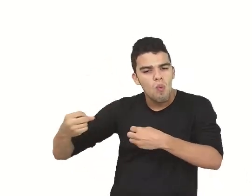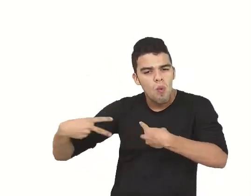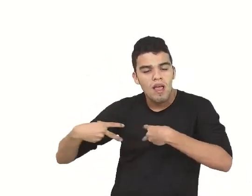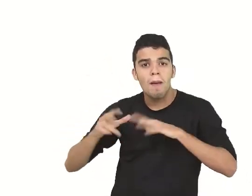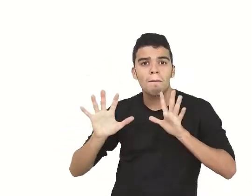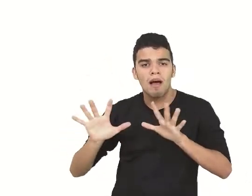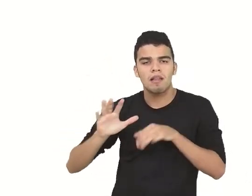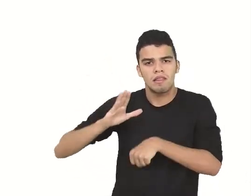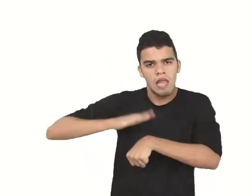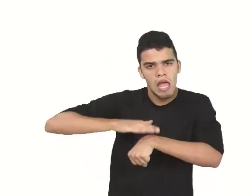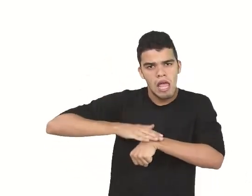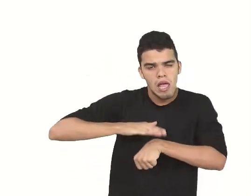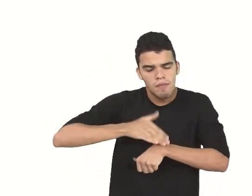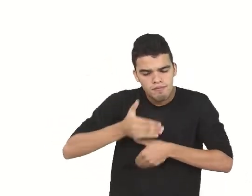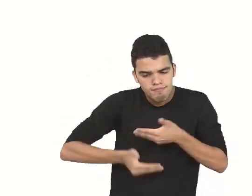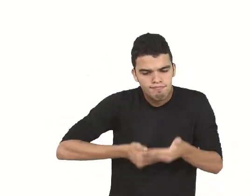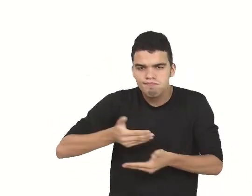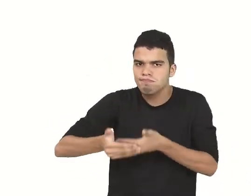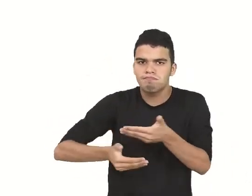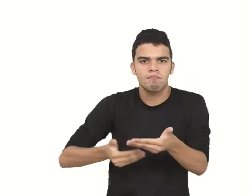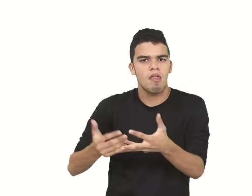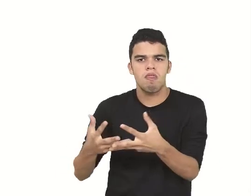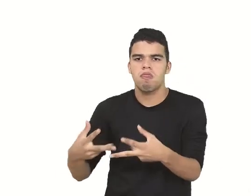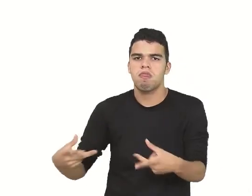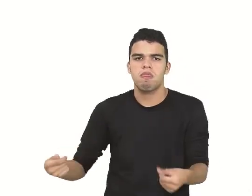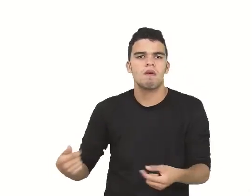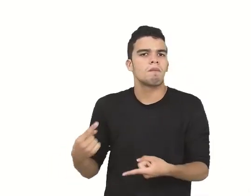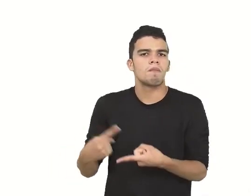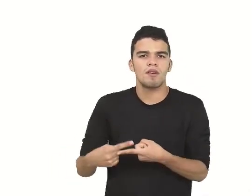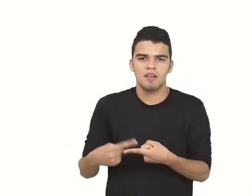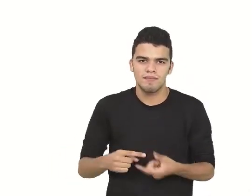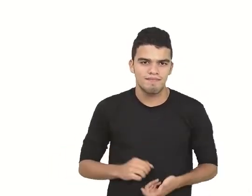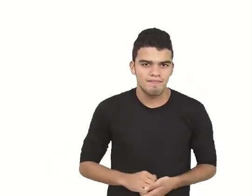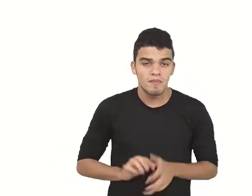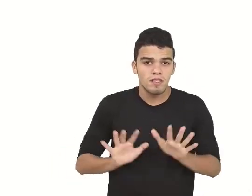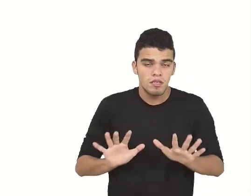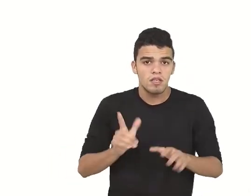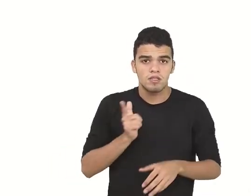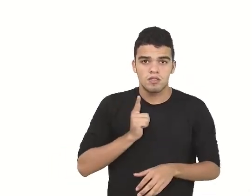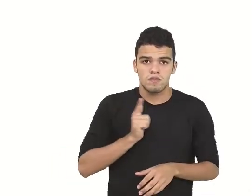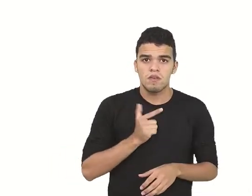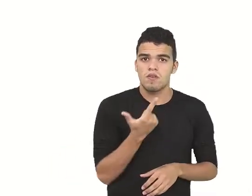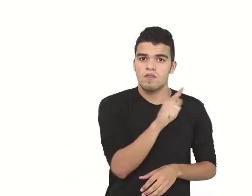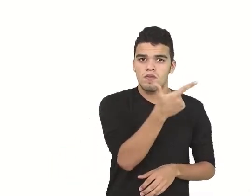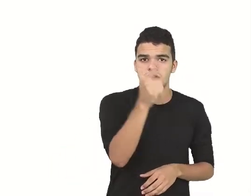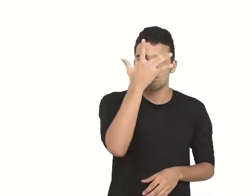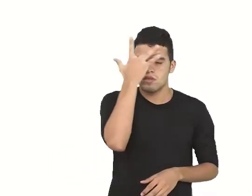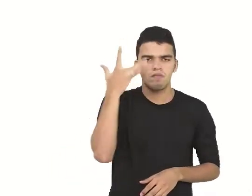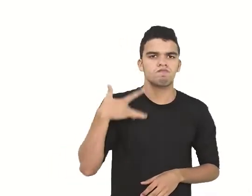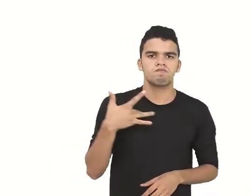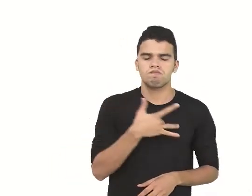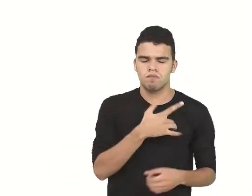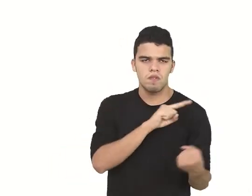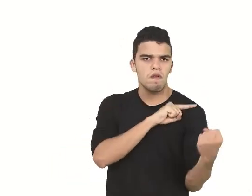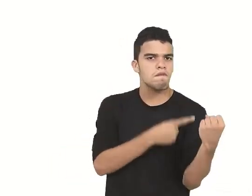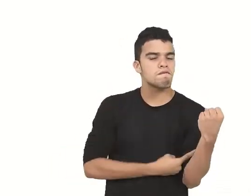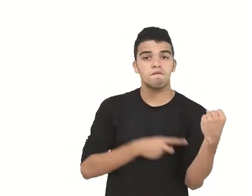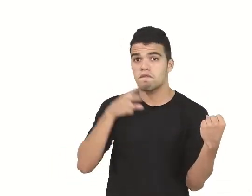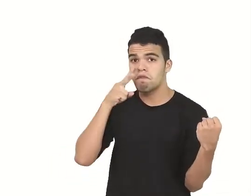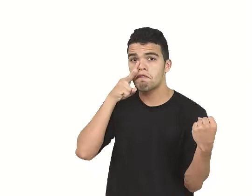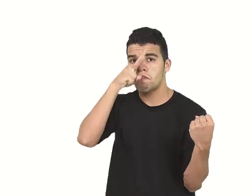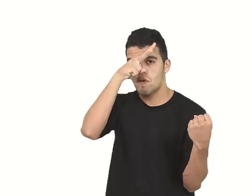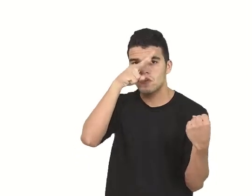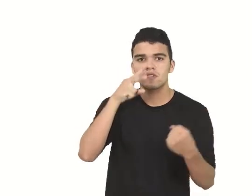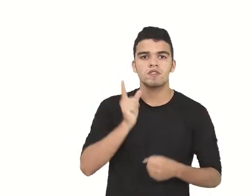tempo, foi por água abaixo. Por quê? Nós tivemos outros casos de pessoas saudáveis que desenvolveram a forma mais grave